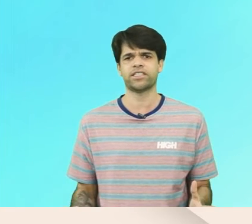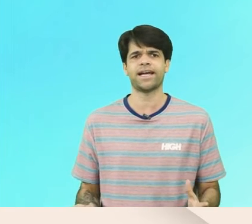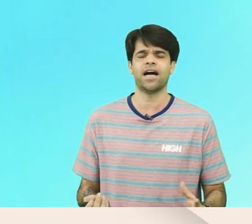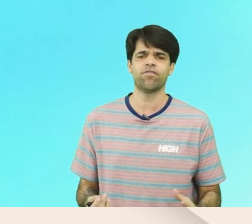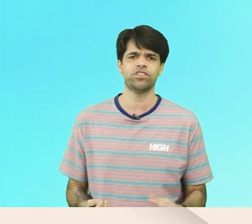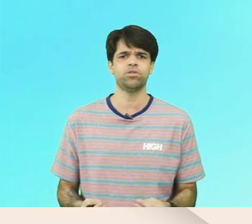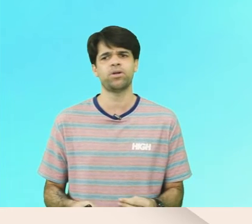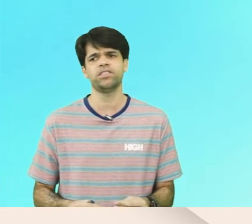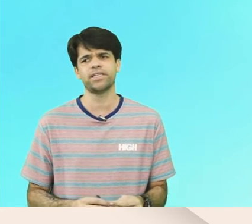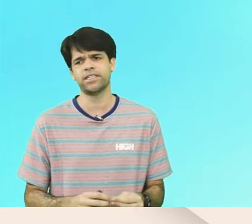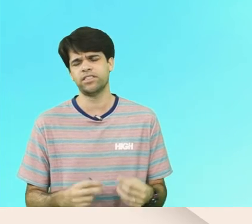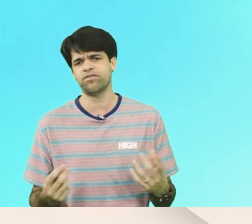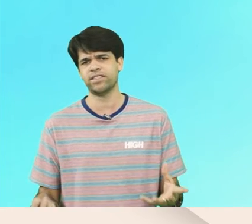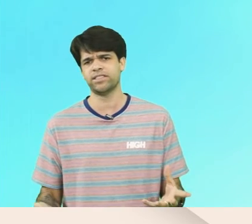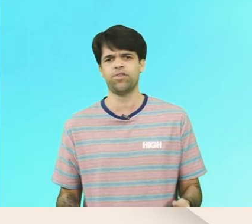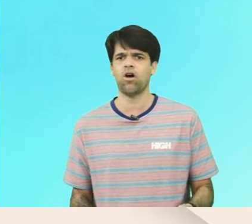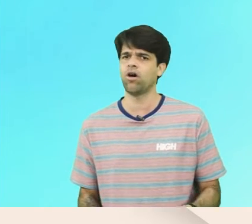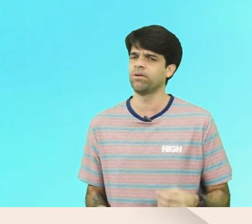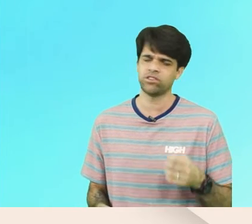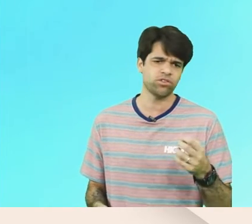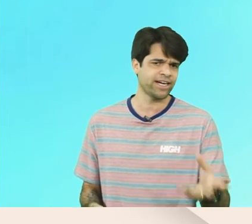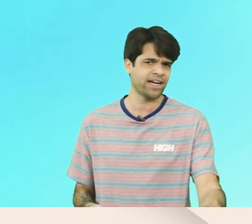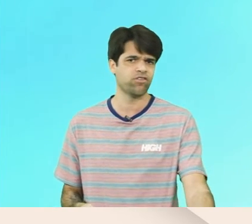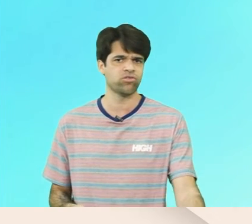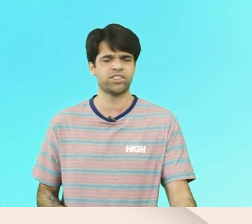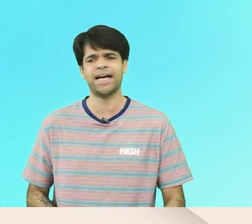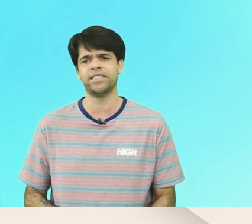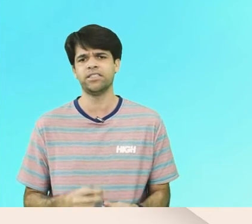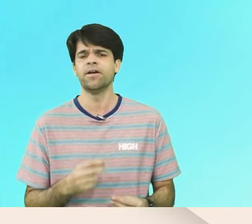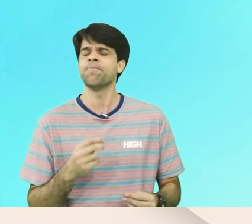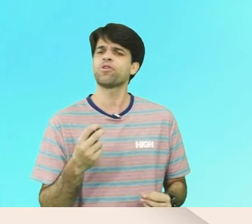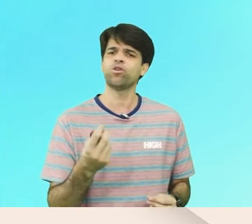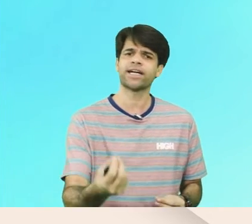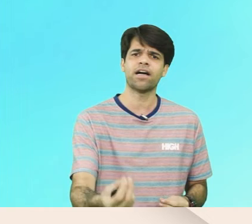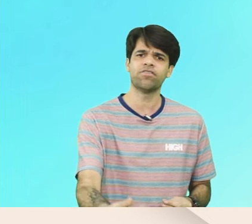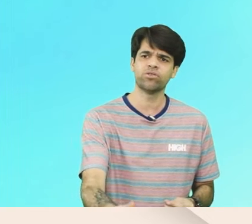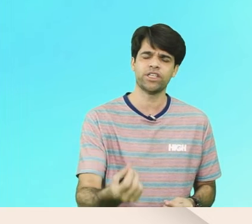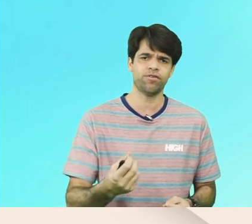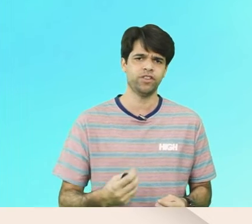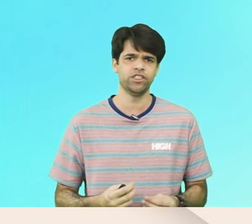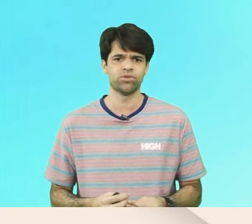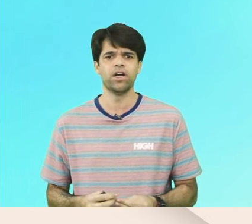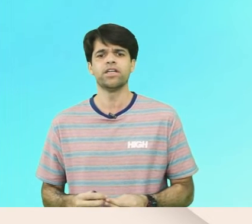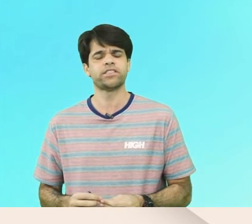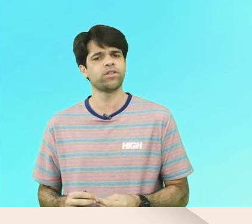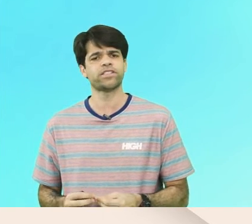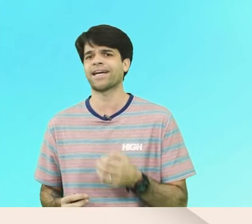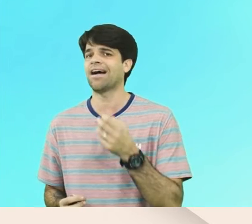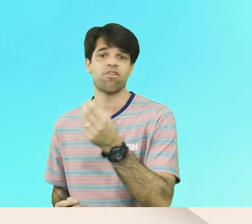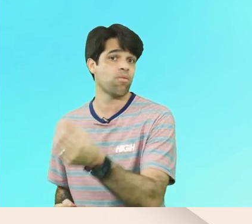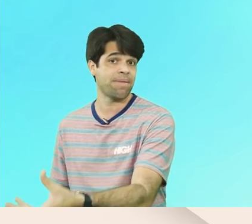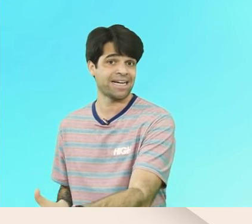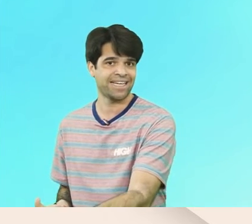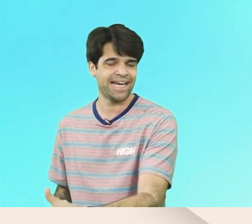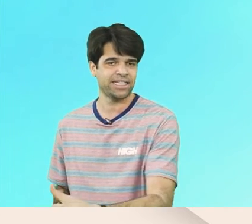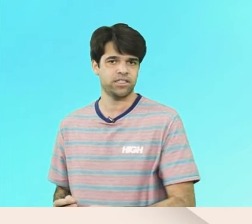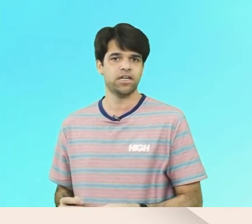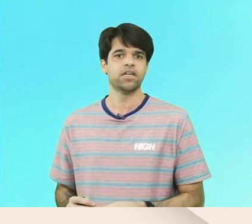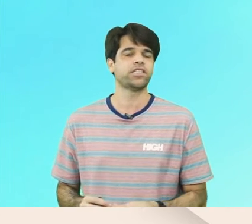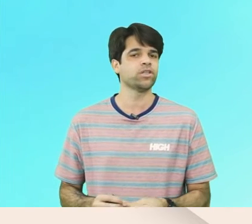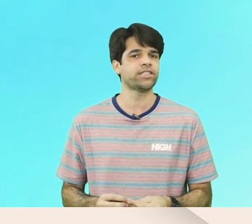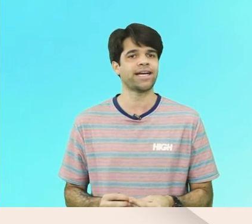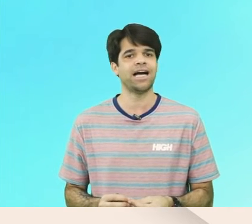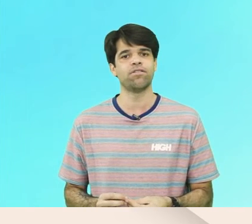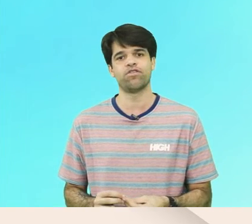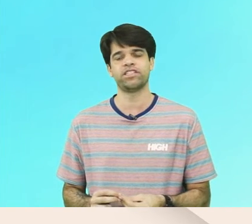claro, entregável a gente pode entender de diversas formas. Teu entregável é um site, teu entregável é um serviço, teu entregável é uma